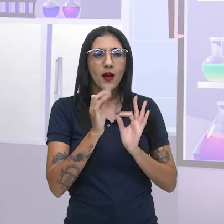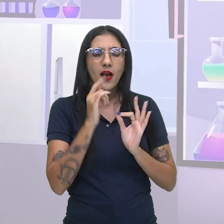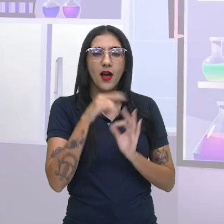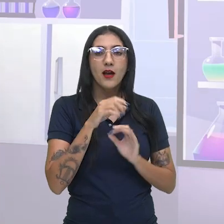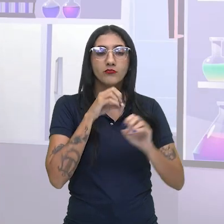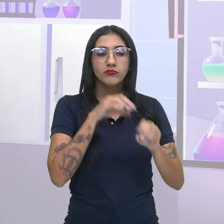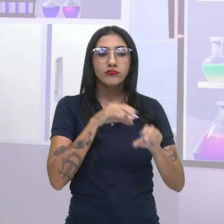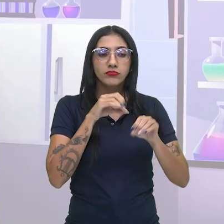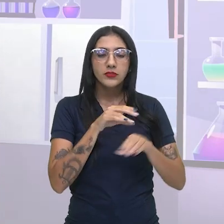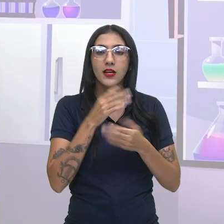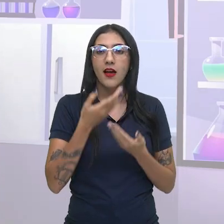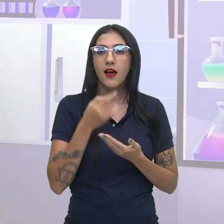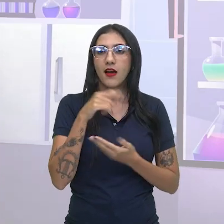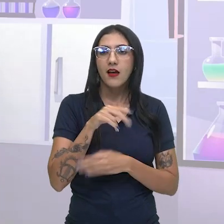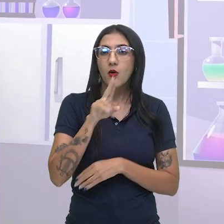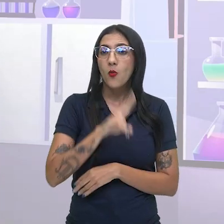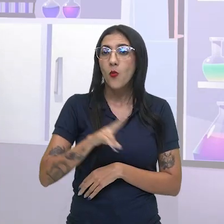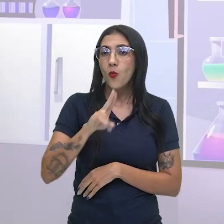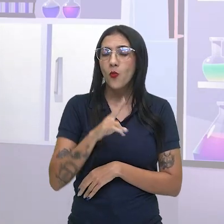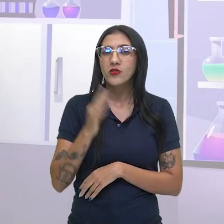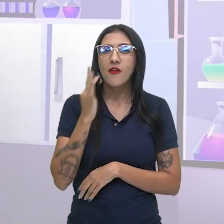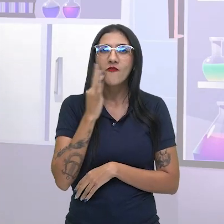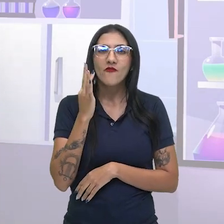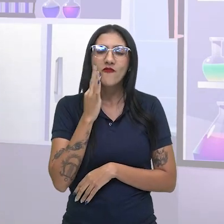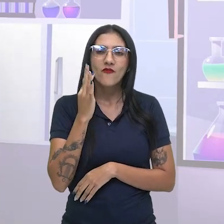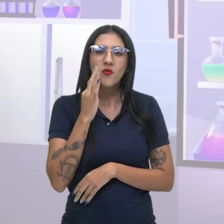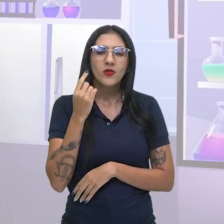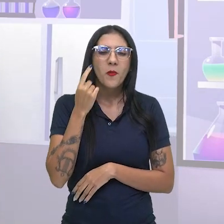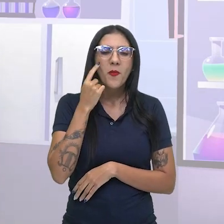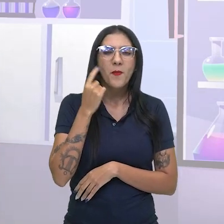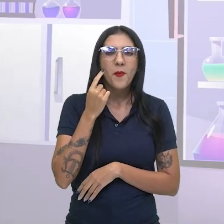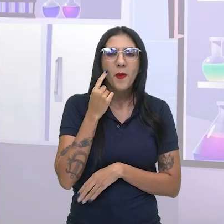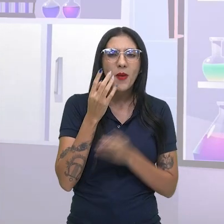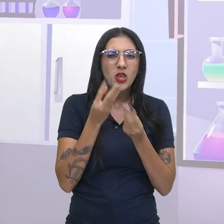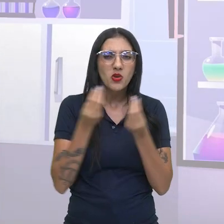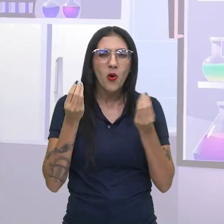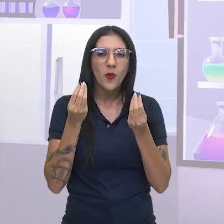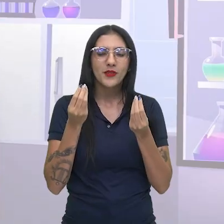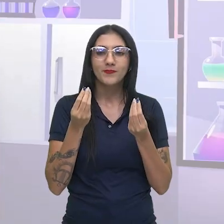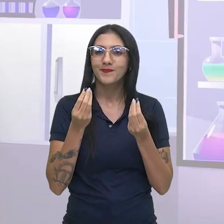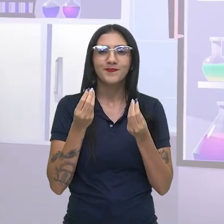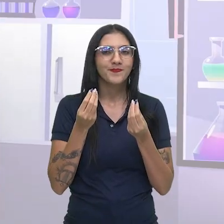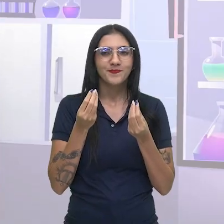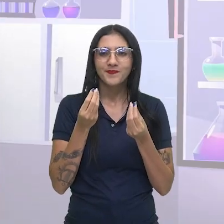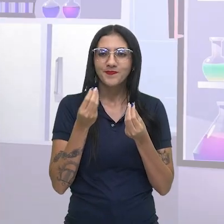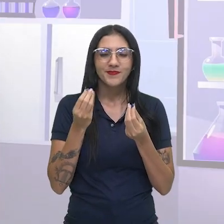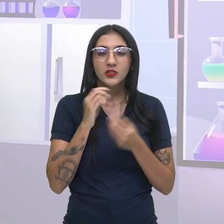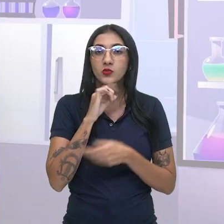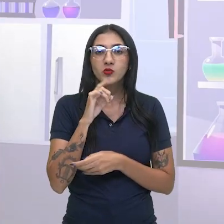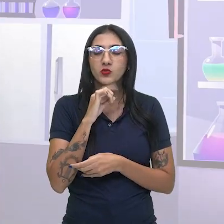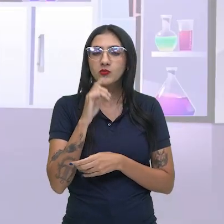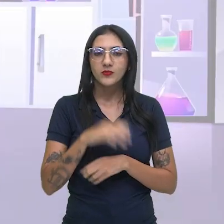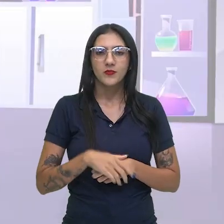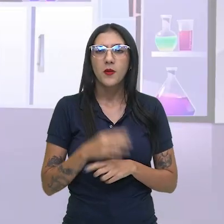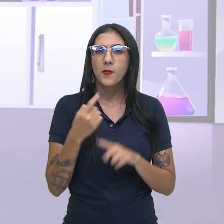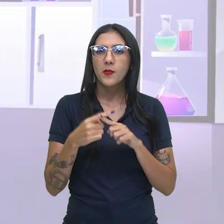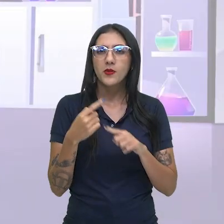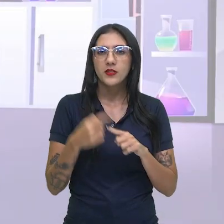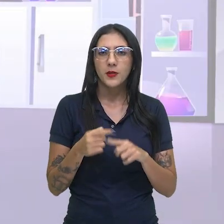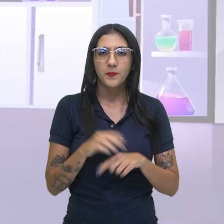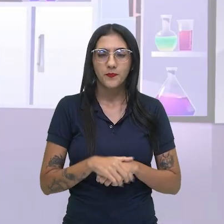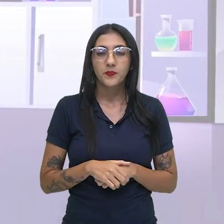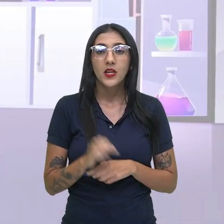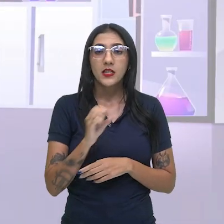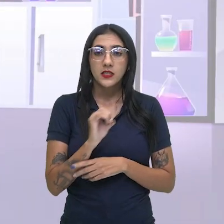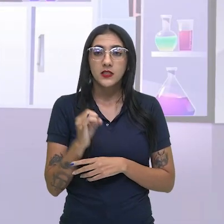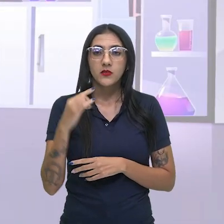onde diz assim, utiliza o suco de limão, vai ser legal, vai secar a tua espinha. Não façam isso. Sabe por quê? Porque